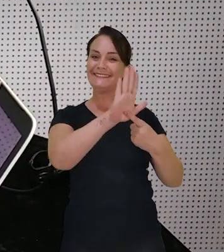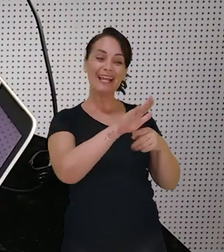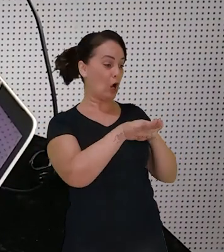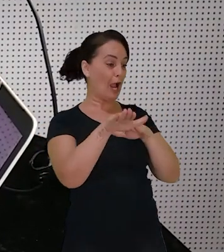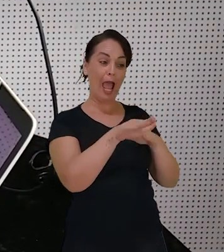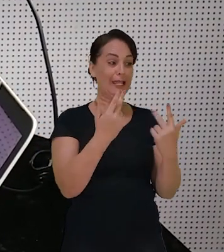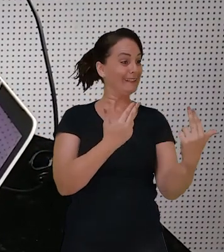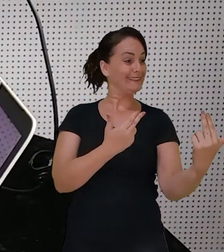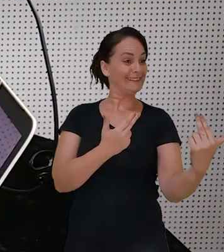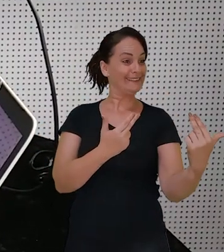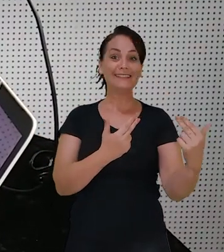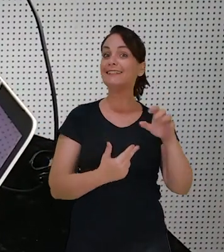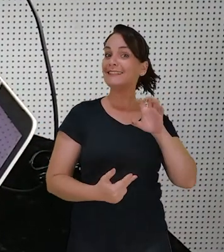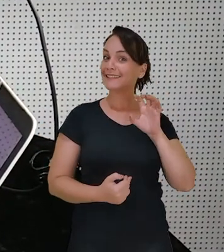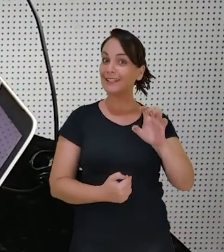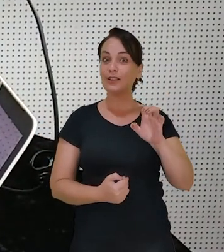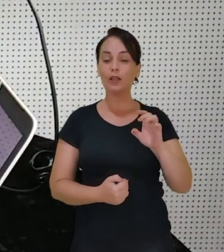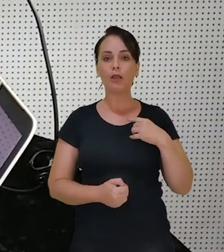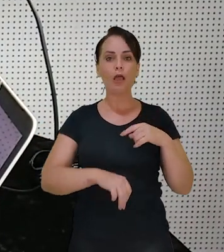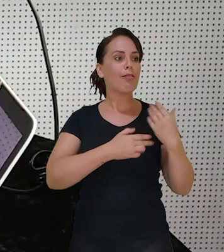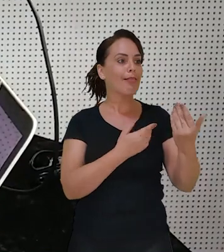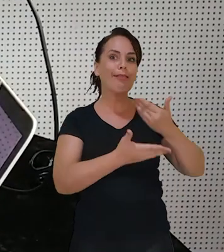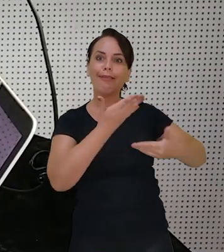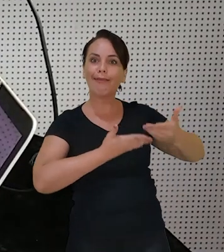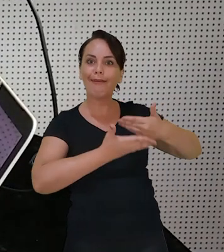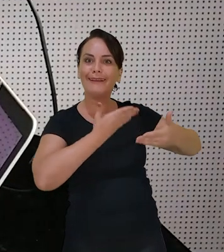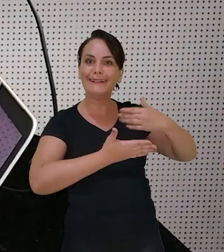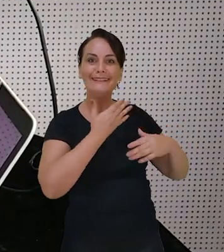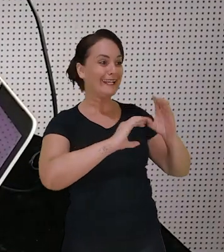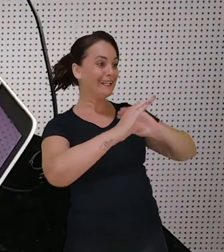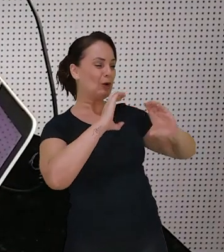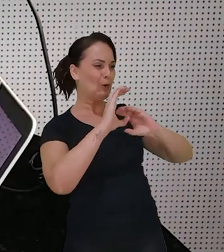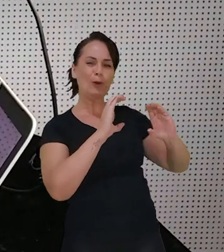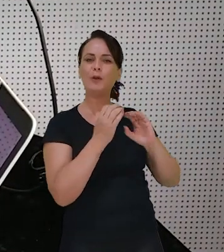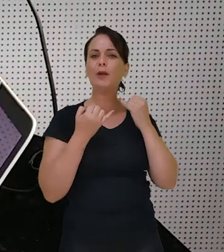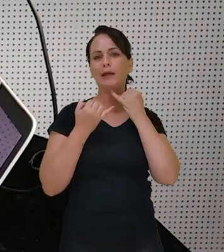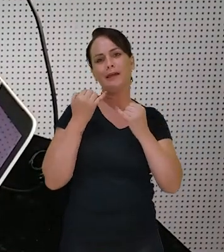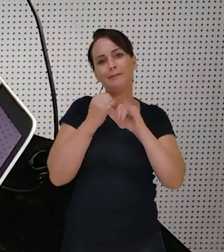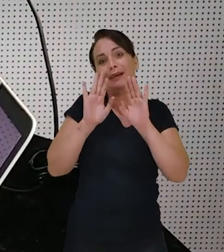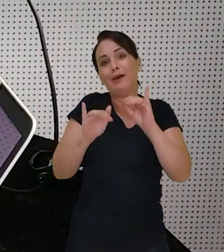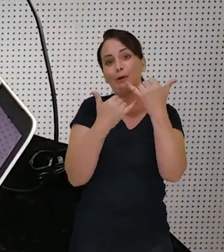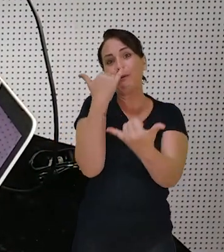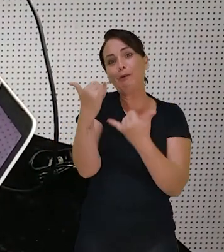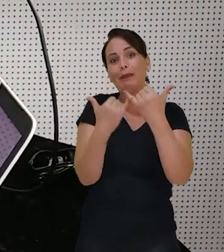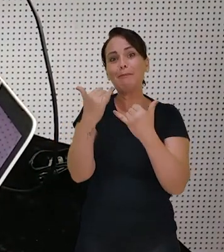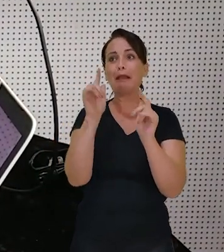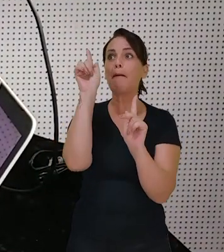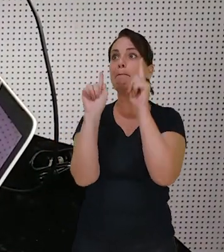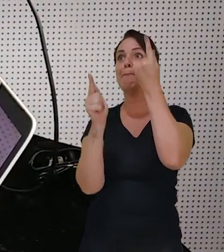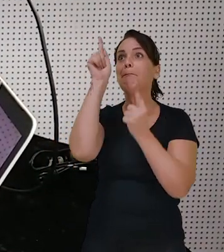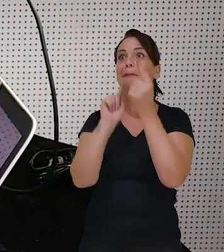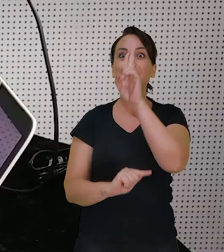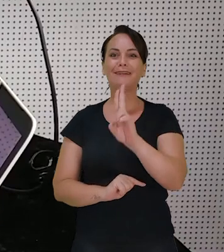meu também. Foi assim, por um tempo, nossa comunicação. Parecia brincadeira de mímica com